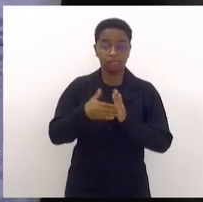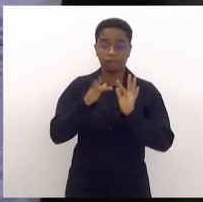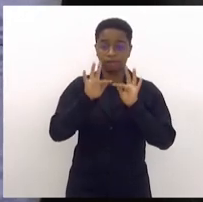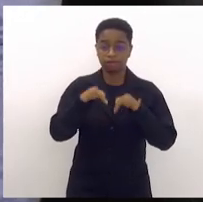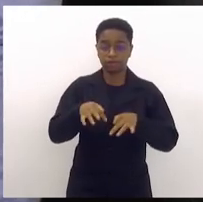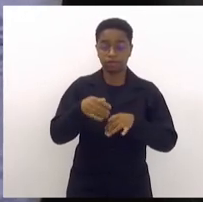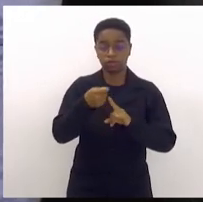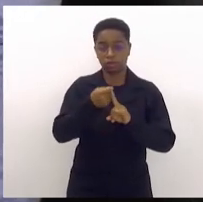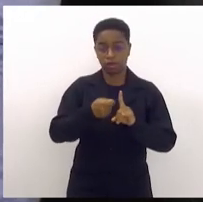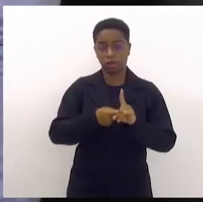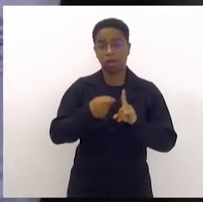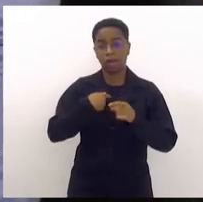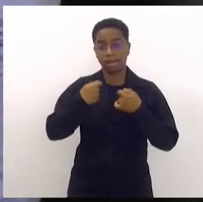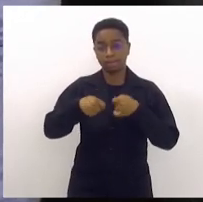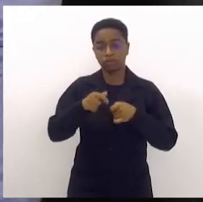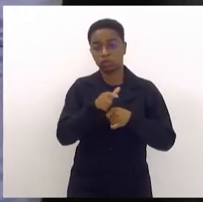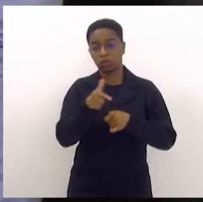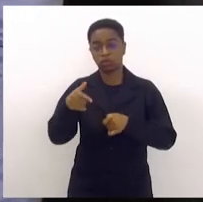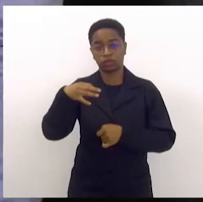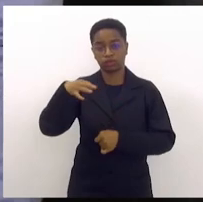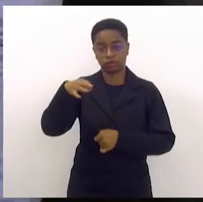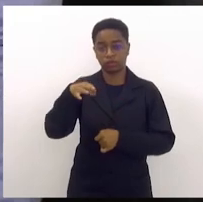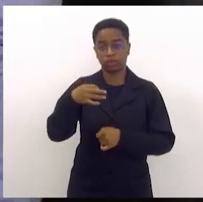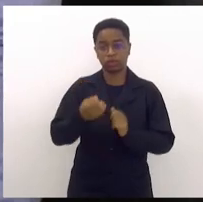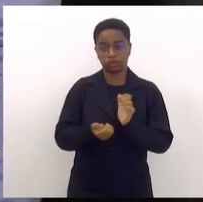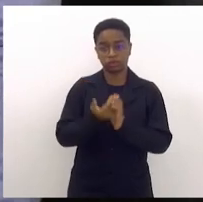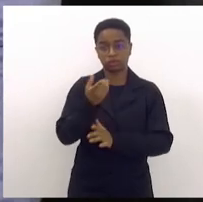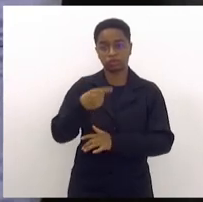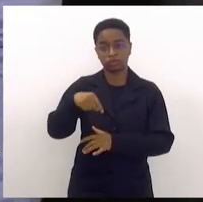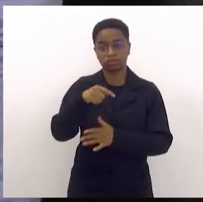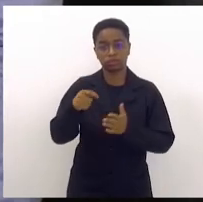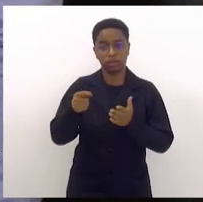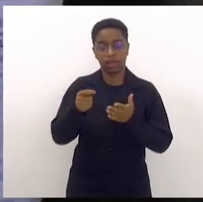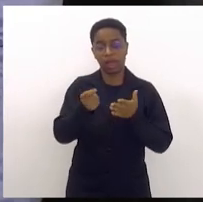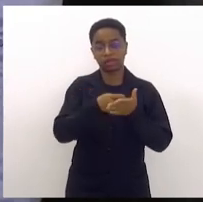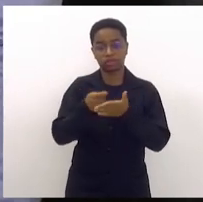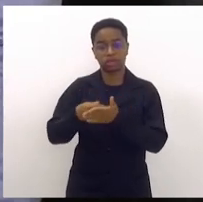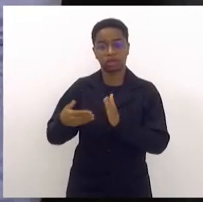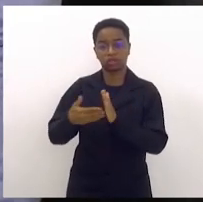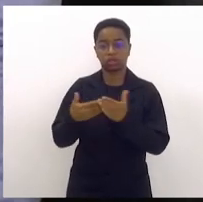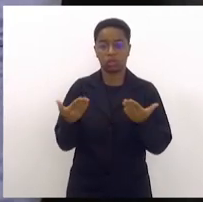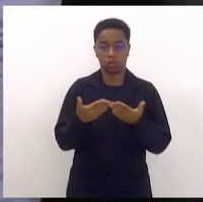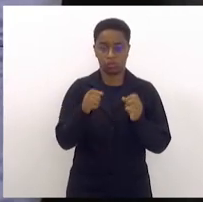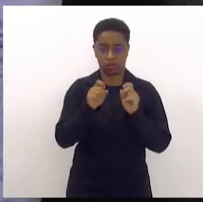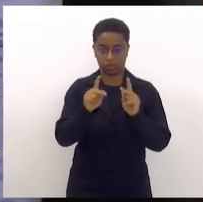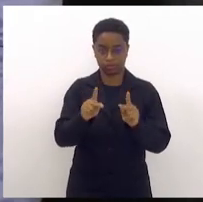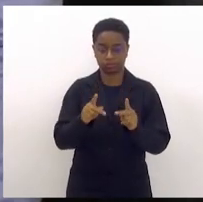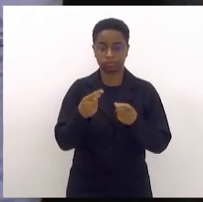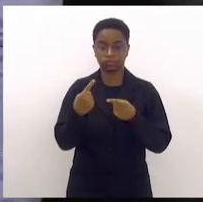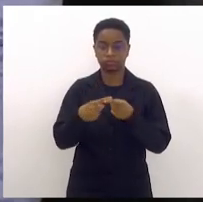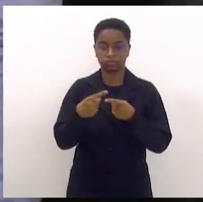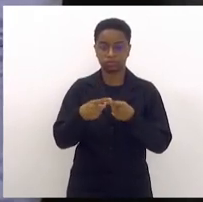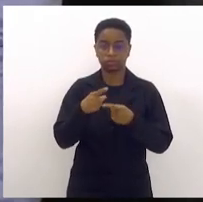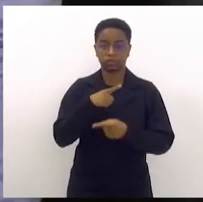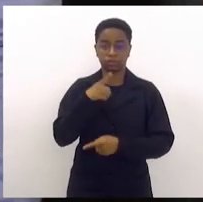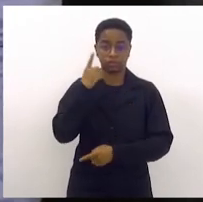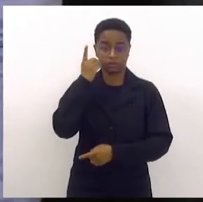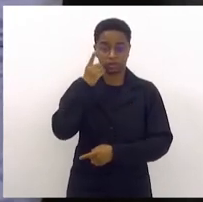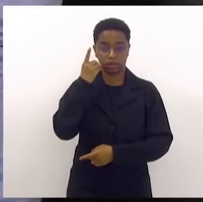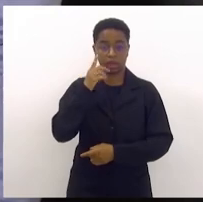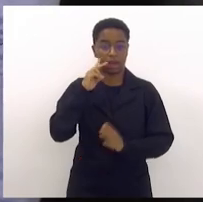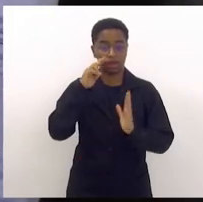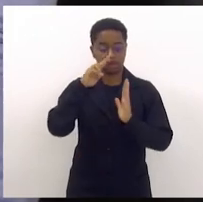fazer uma outra folha de ponto com vocês assinando até hoje, tá? Porque diz que o deputado vê